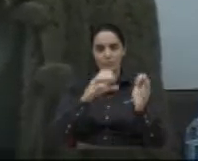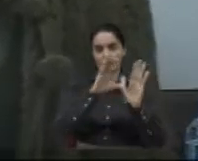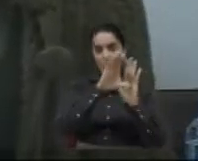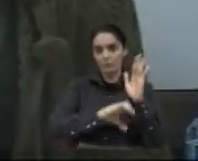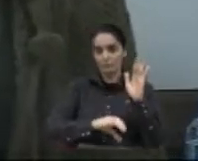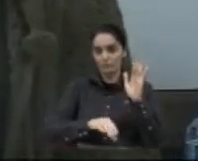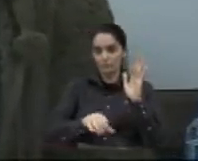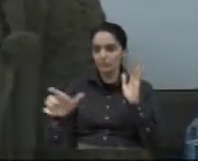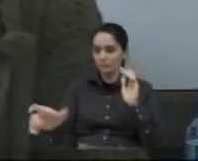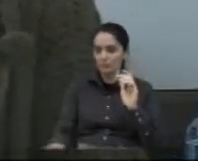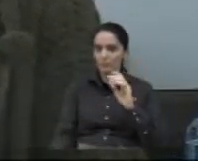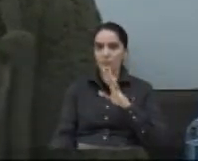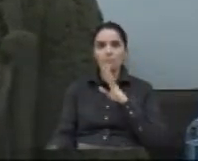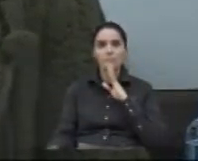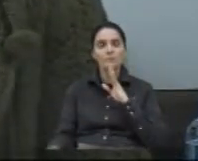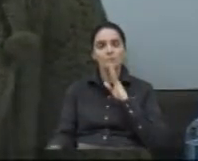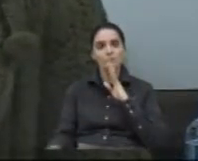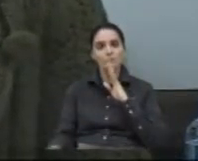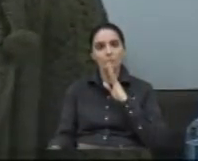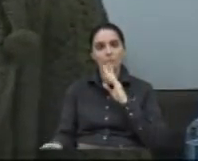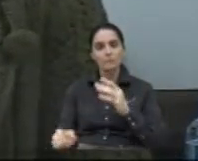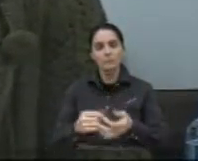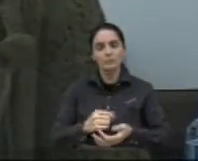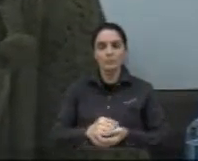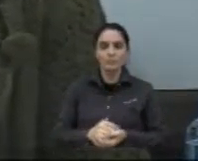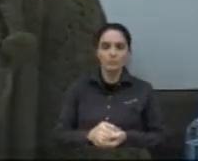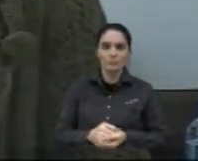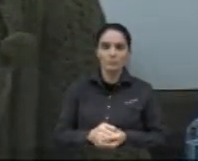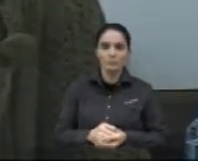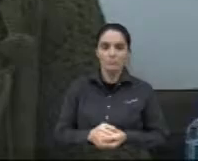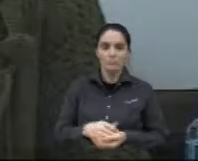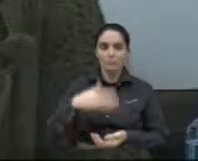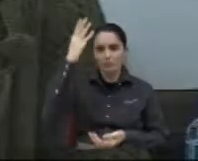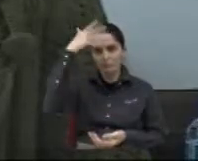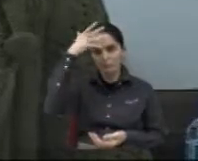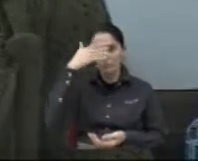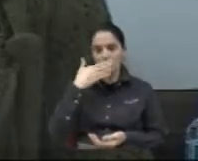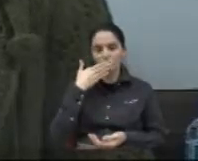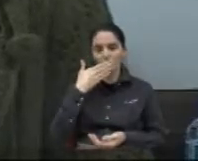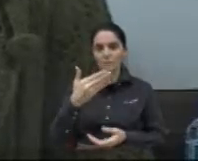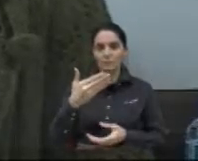conhecem. E esse é o ponto principal que eu peço a votação